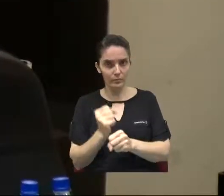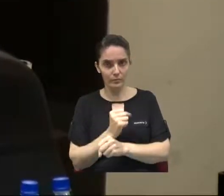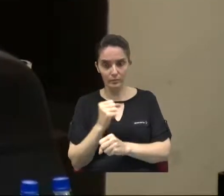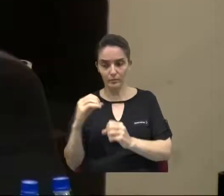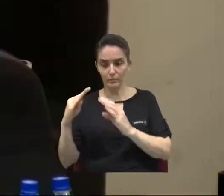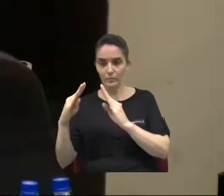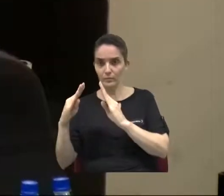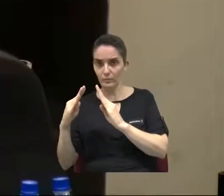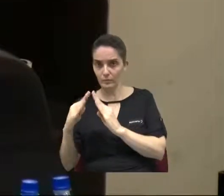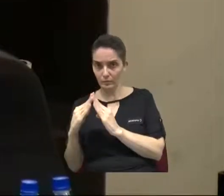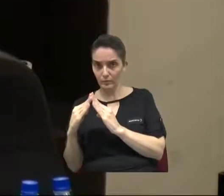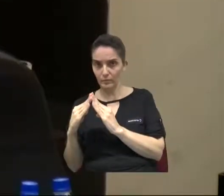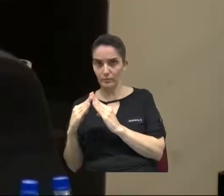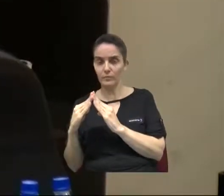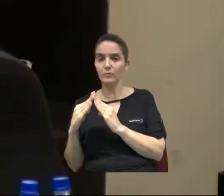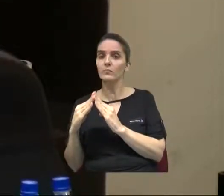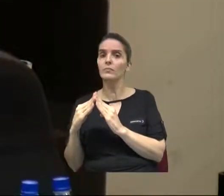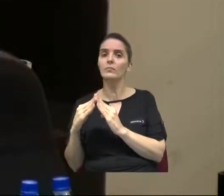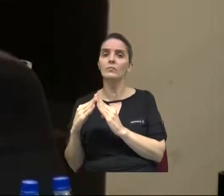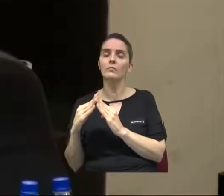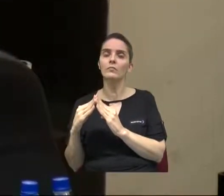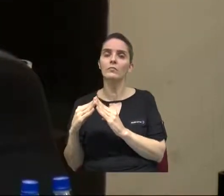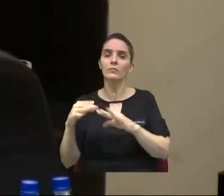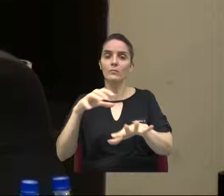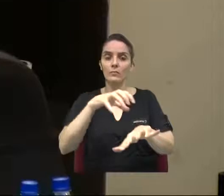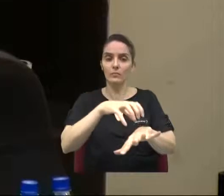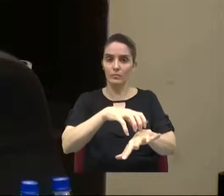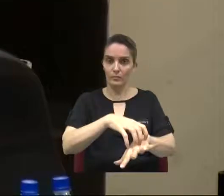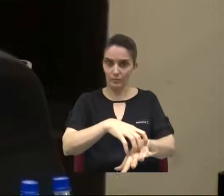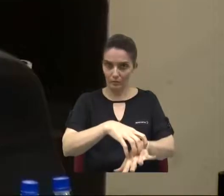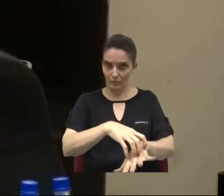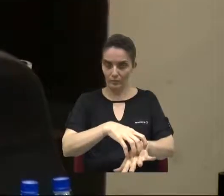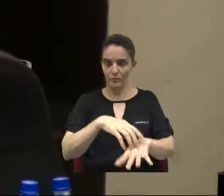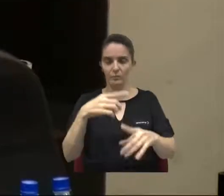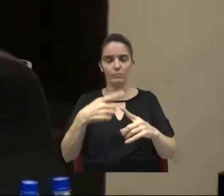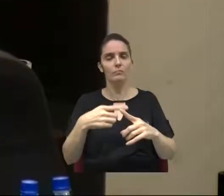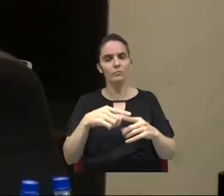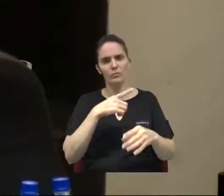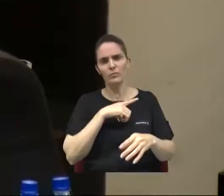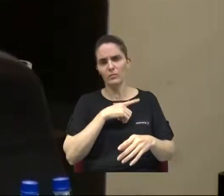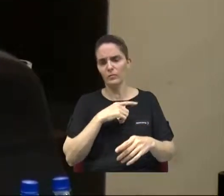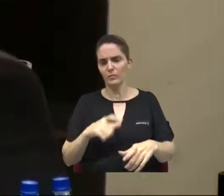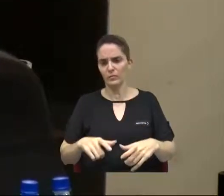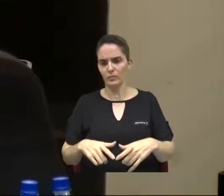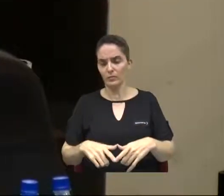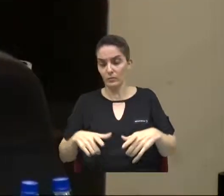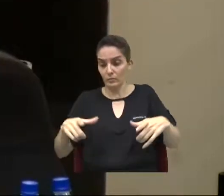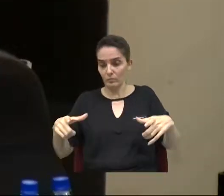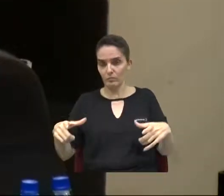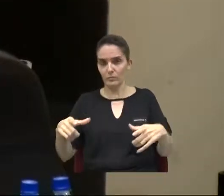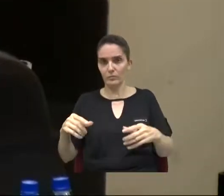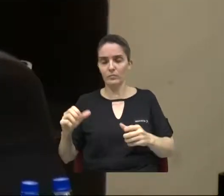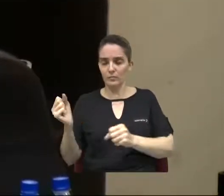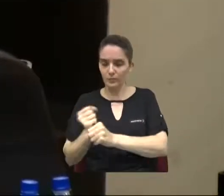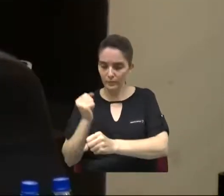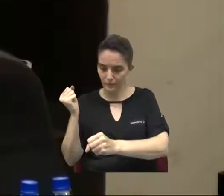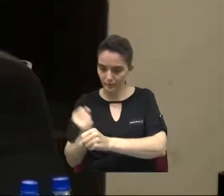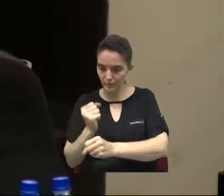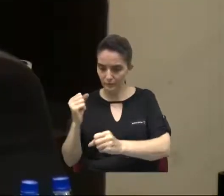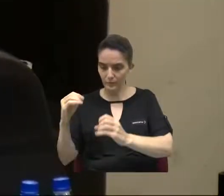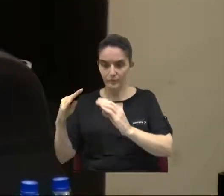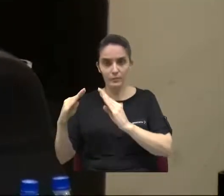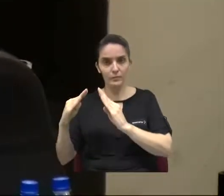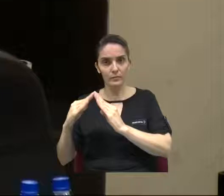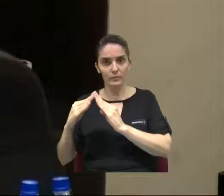no local, que esse centro comunitário, a maioria tem espaço, a construção de uma casa e